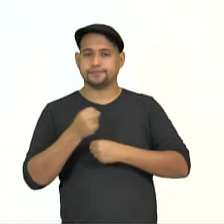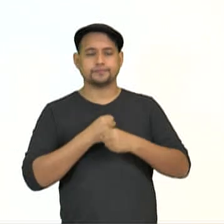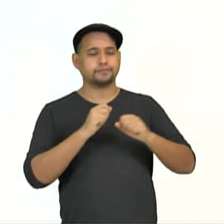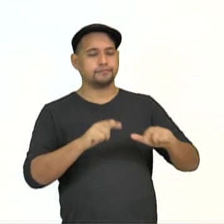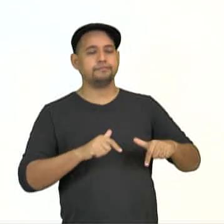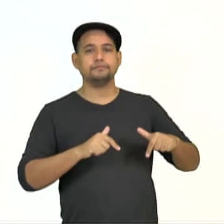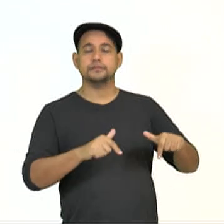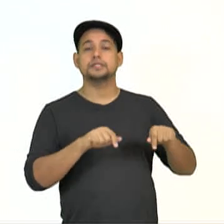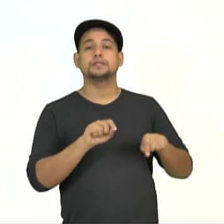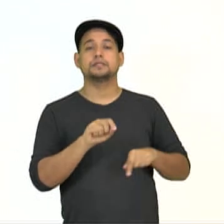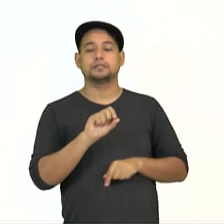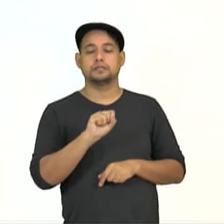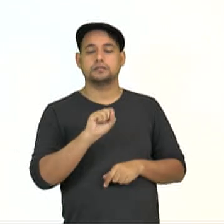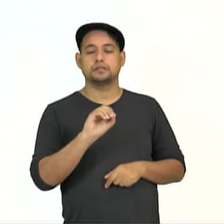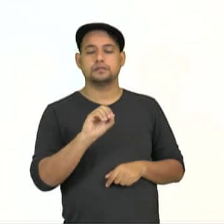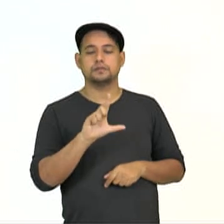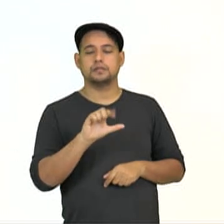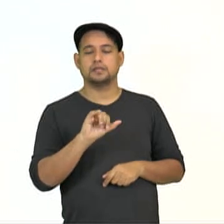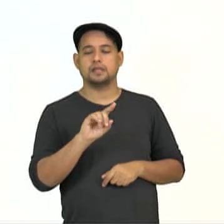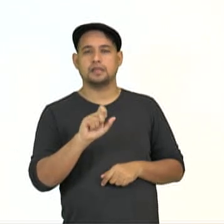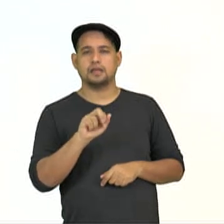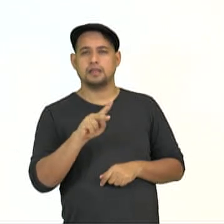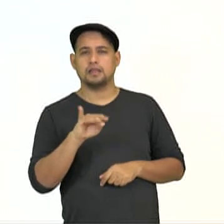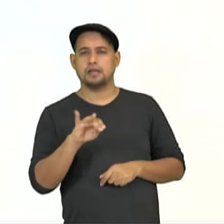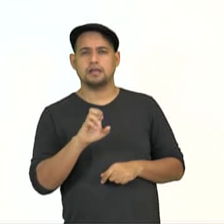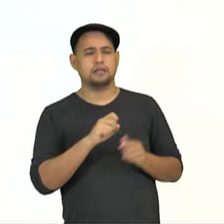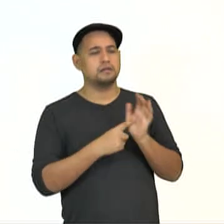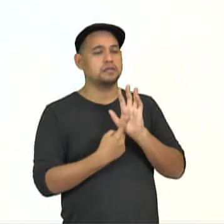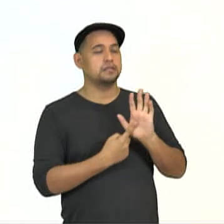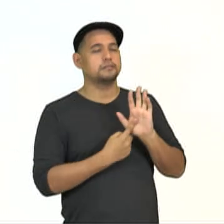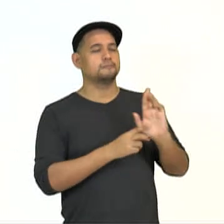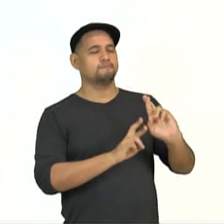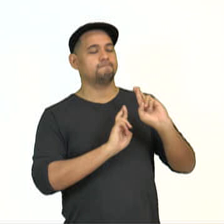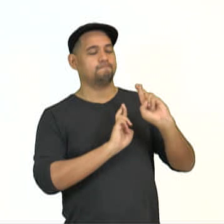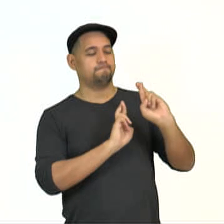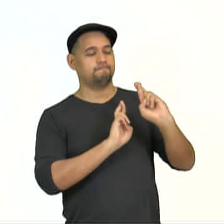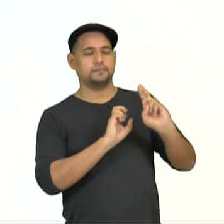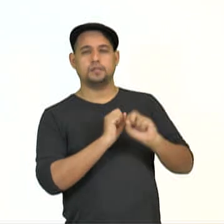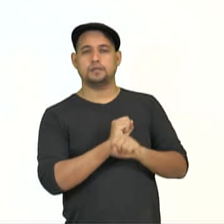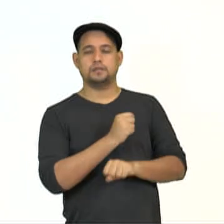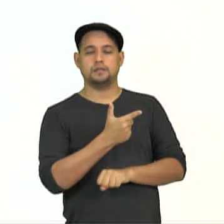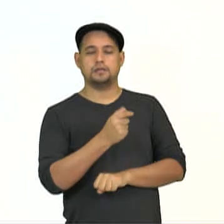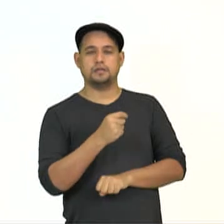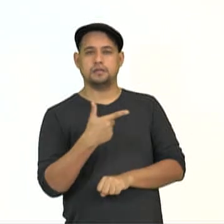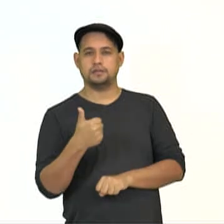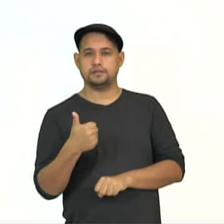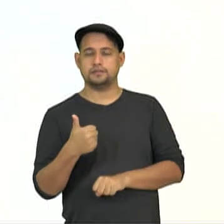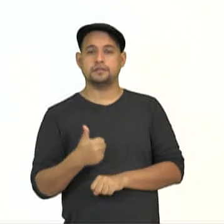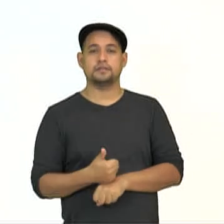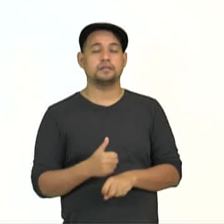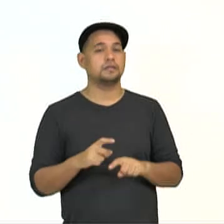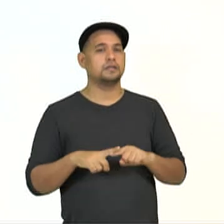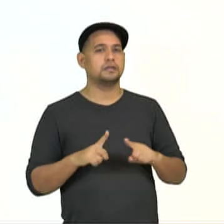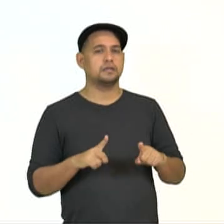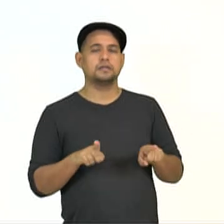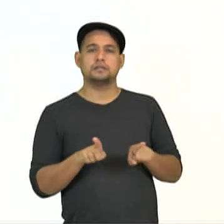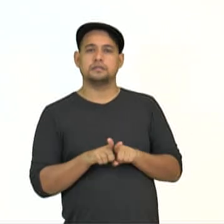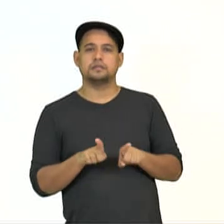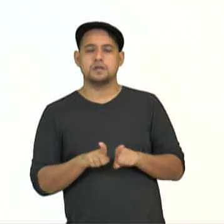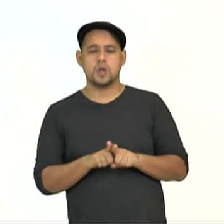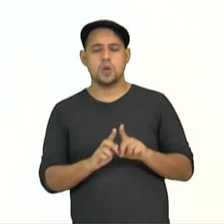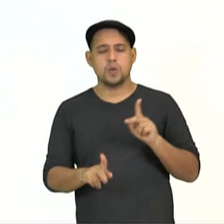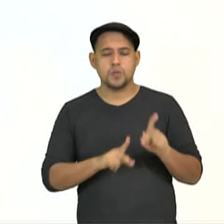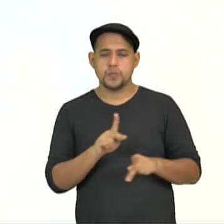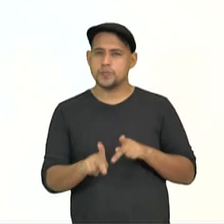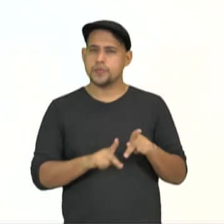de solidariedade durante a pandemia deixam um legado de esperança para 2021. Apoio a